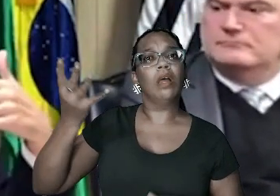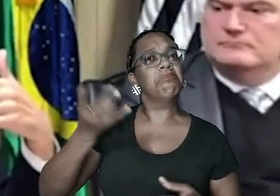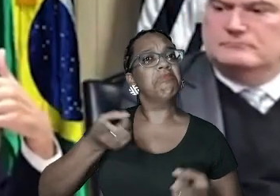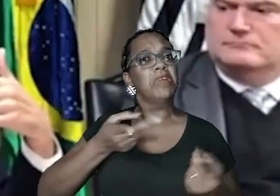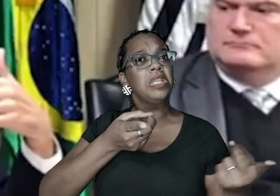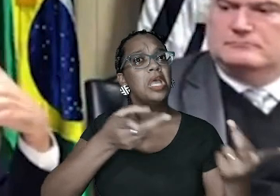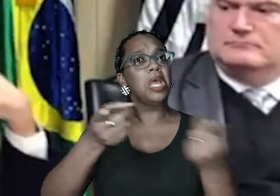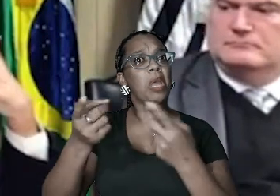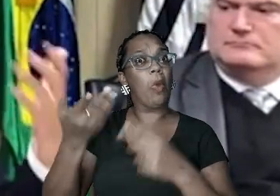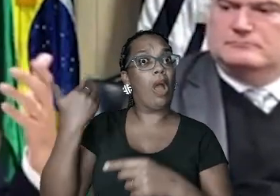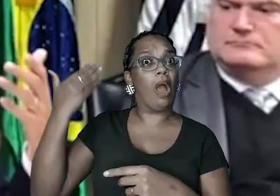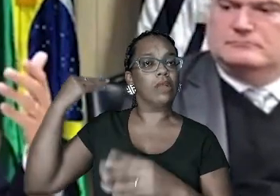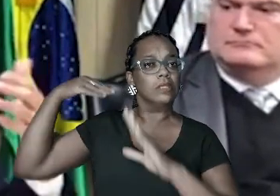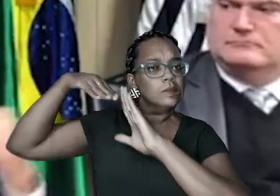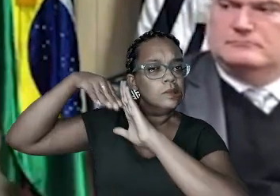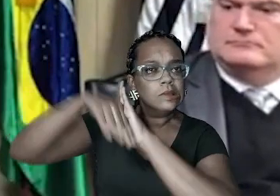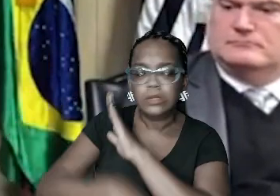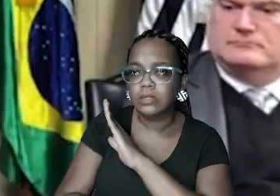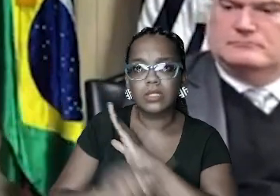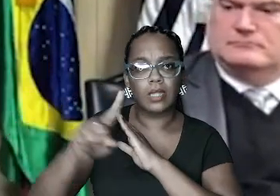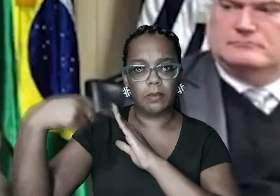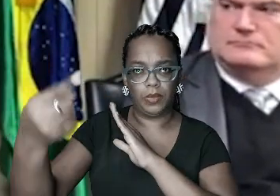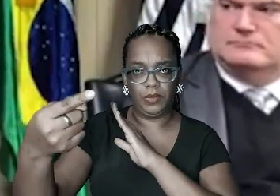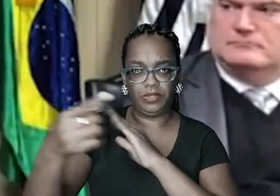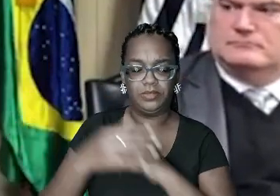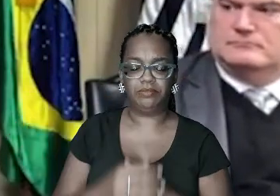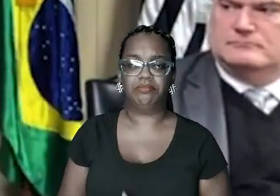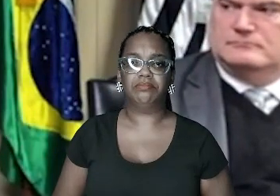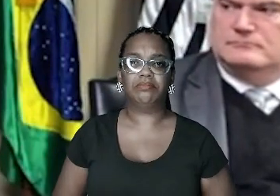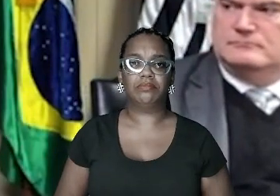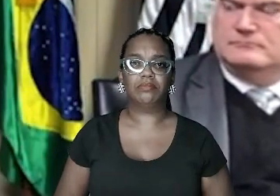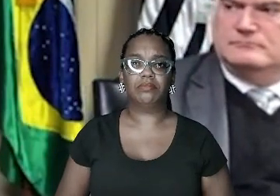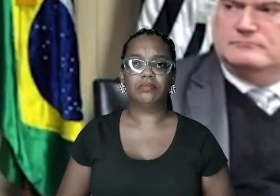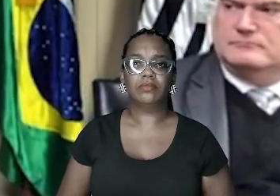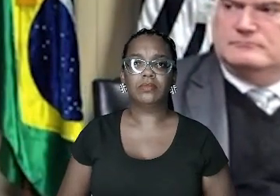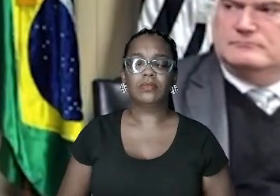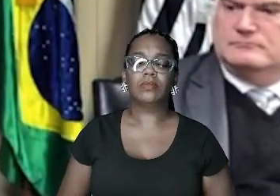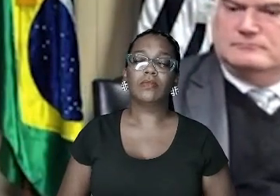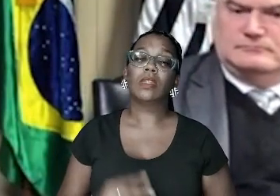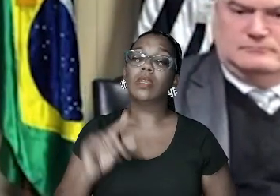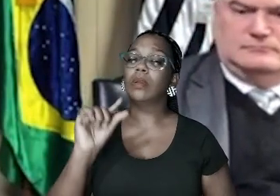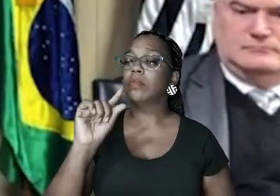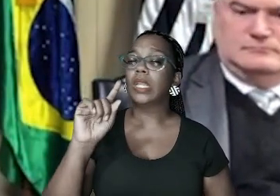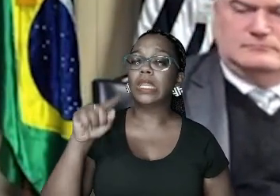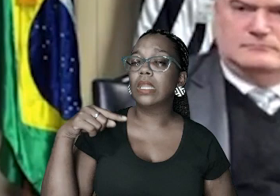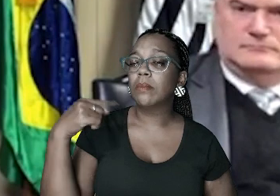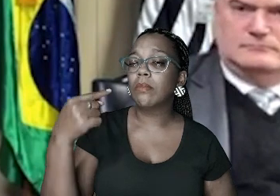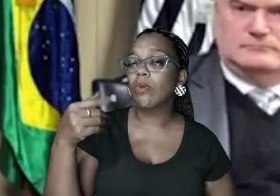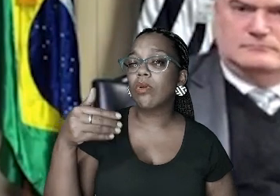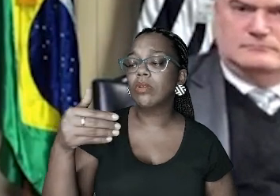artificial fez o preço de valorizar e provavelmente vendeu antes dos preços